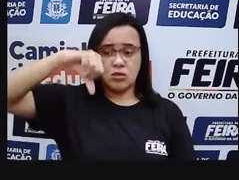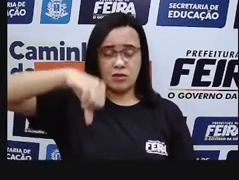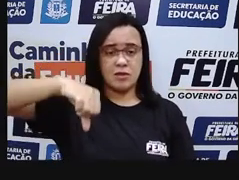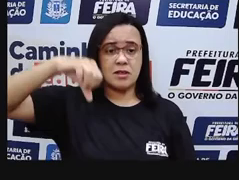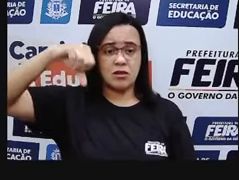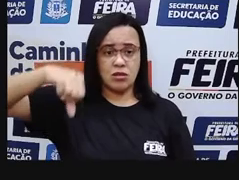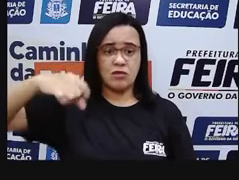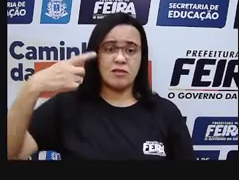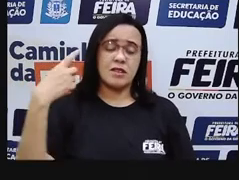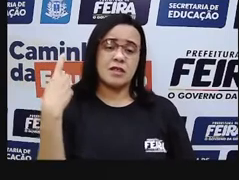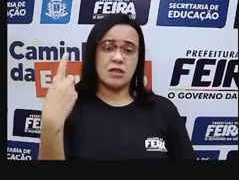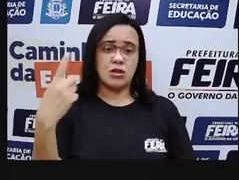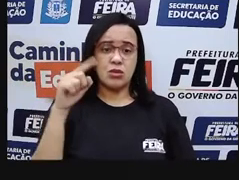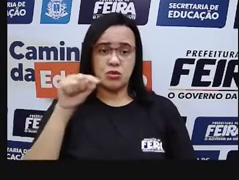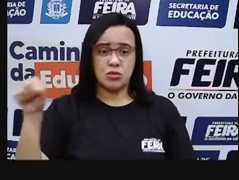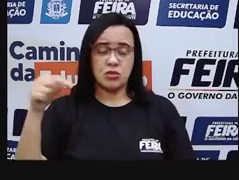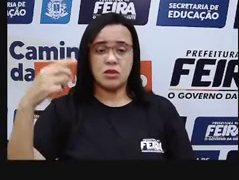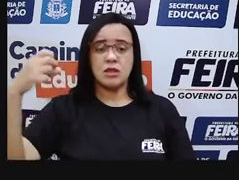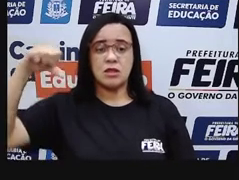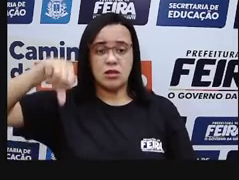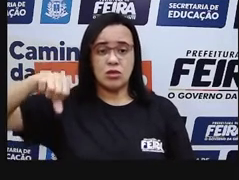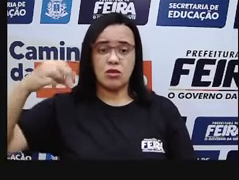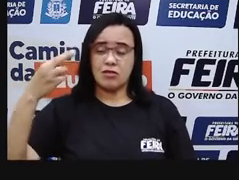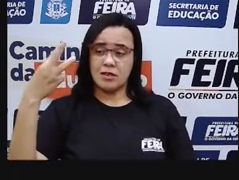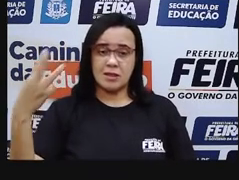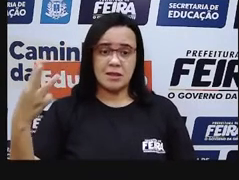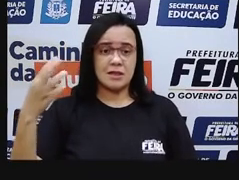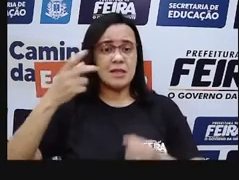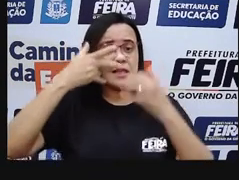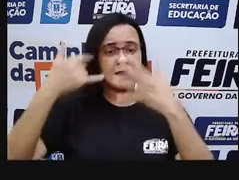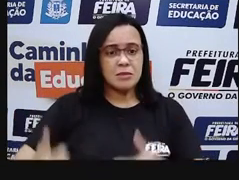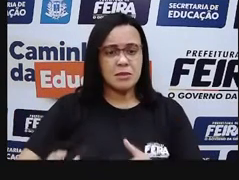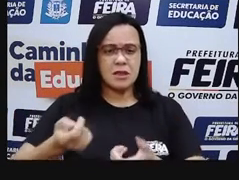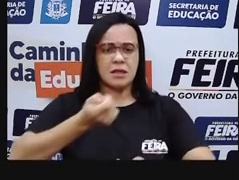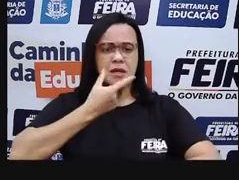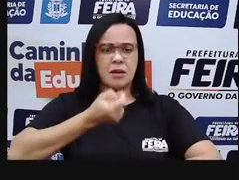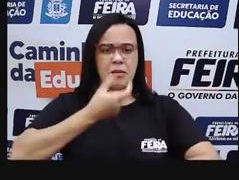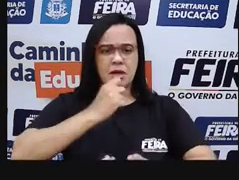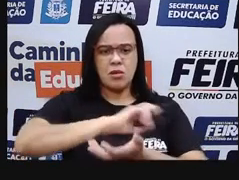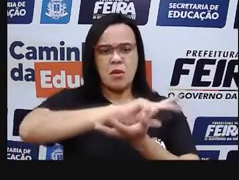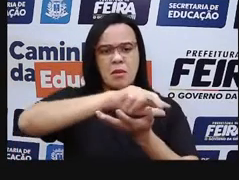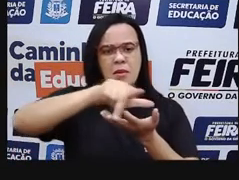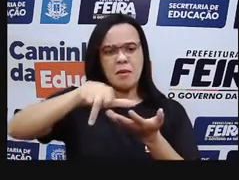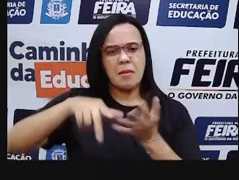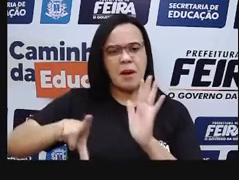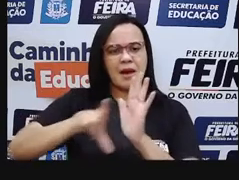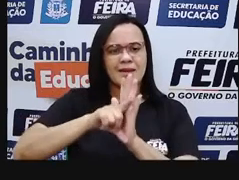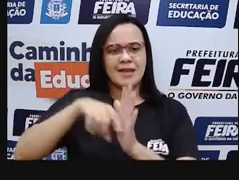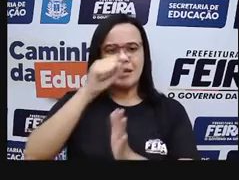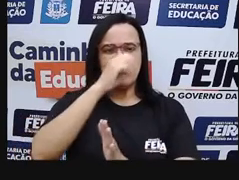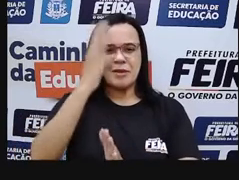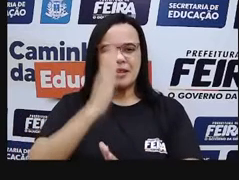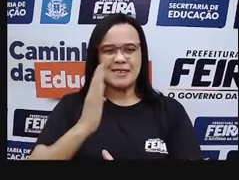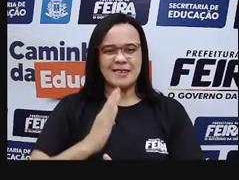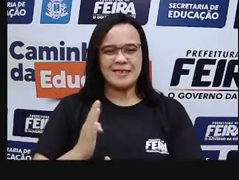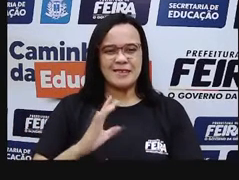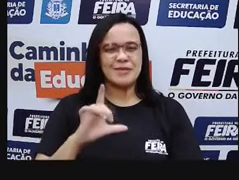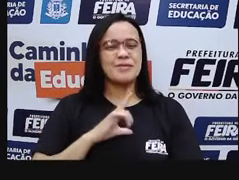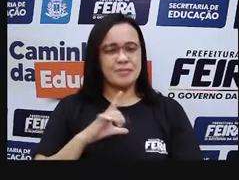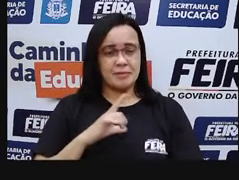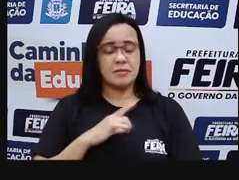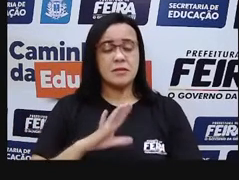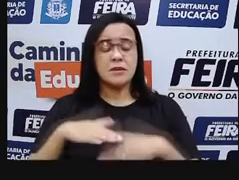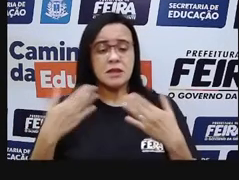1991/1993 cidades definição de medicamento na lei brasileira II Oi e aí pronto esse negócio